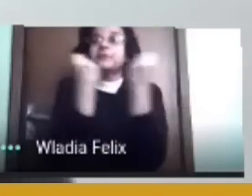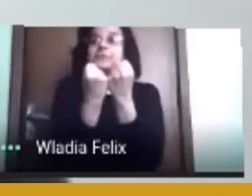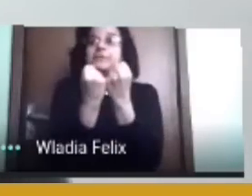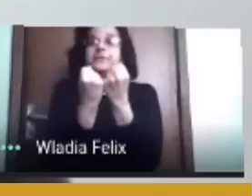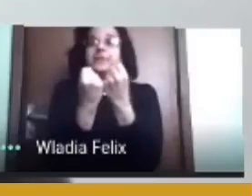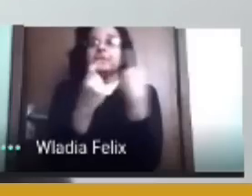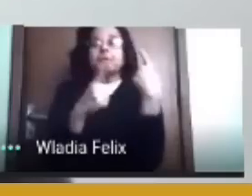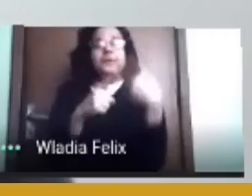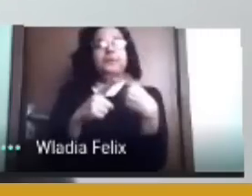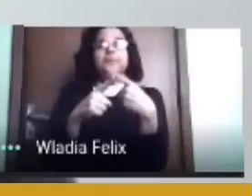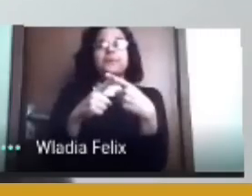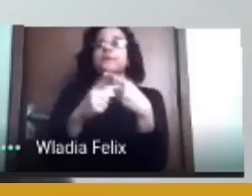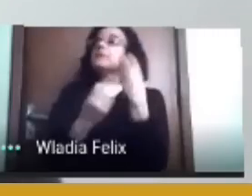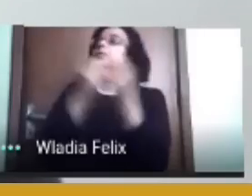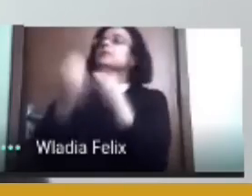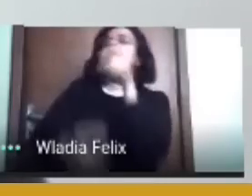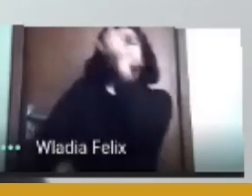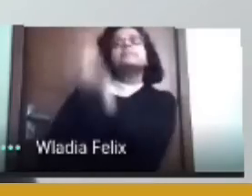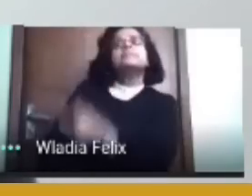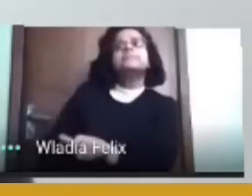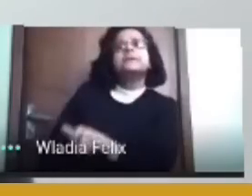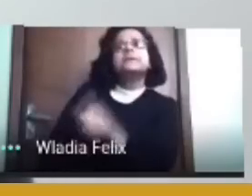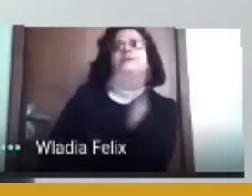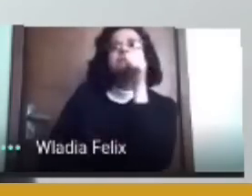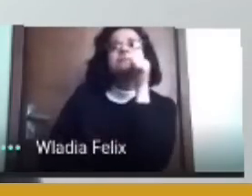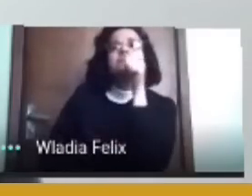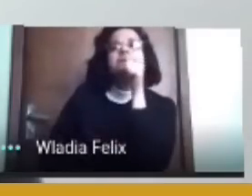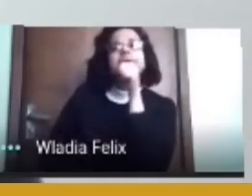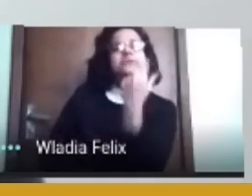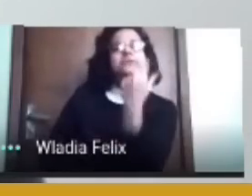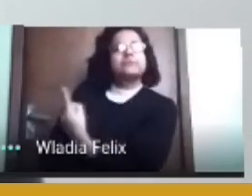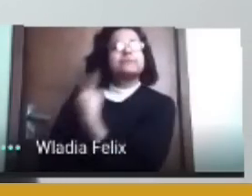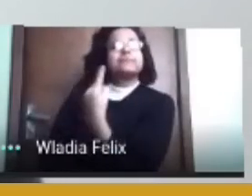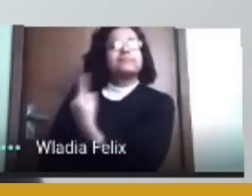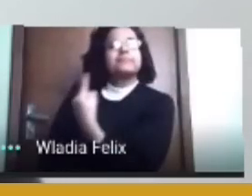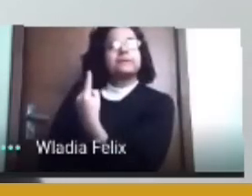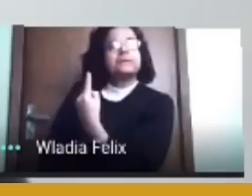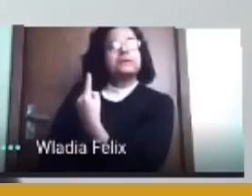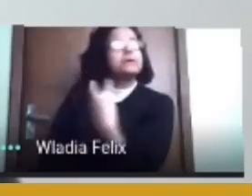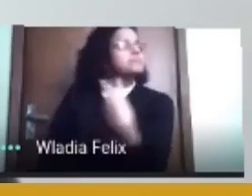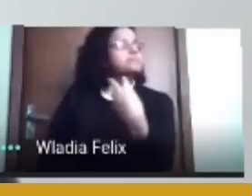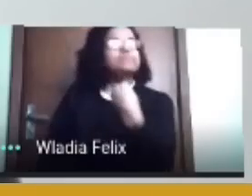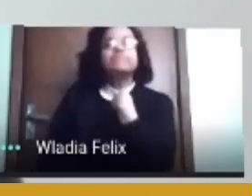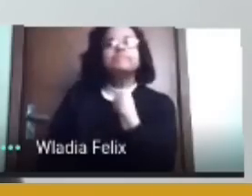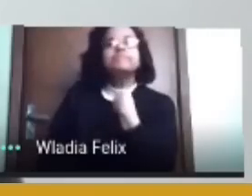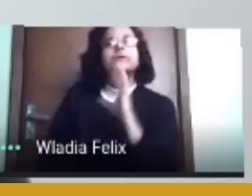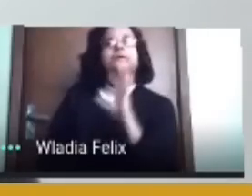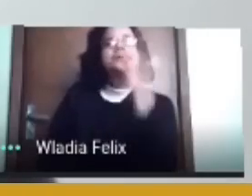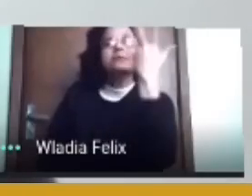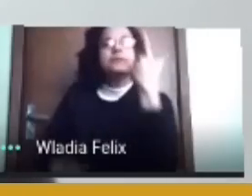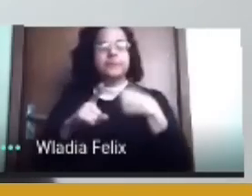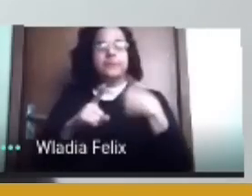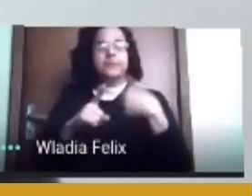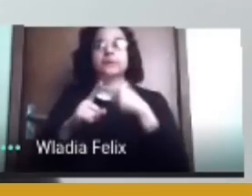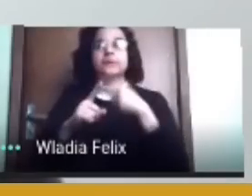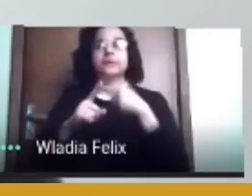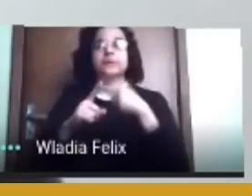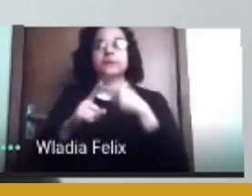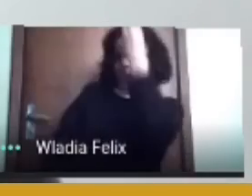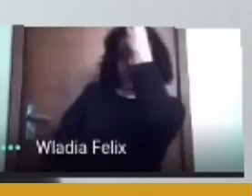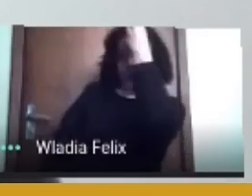sexual. E isso não pode ser feito. Quando nós culpabilizamos a vítima, nós tiramos a